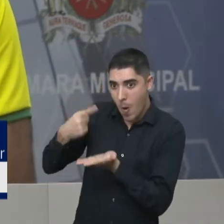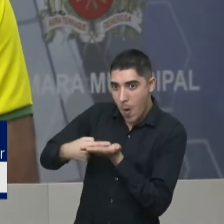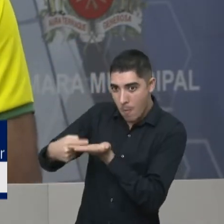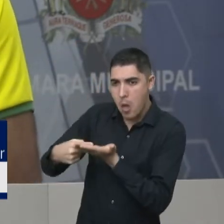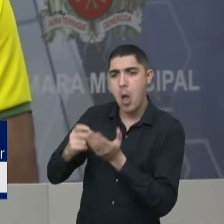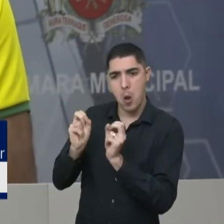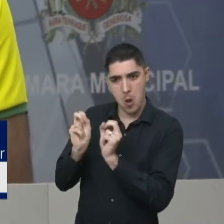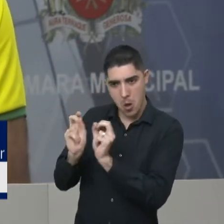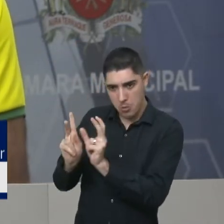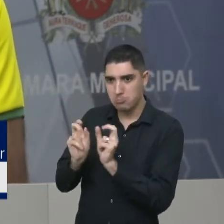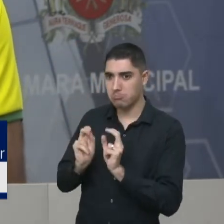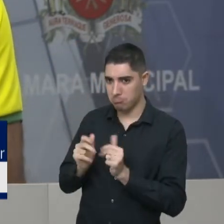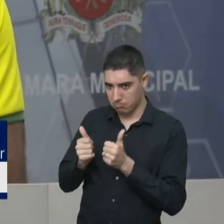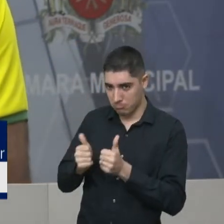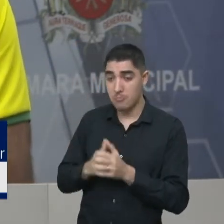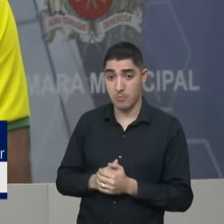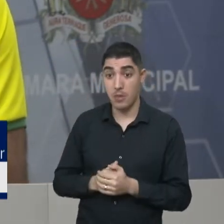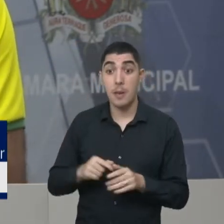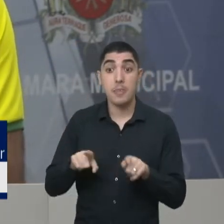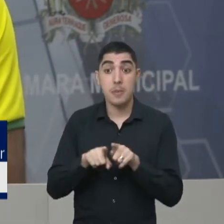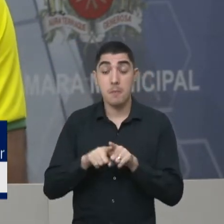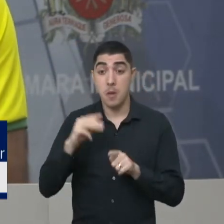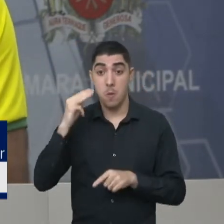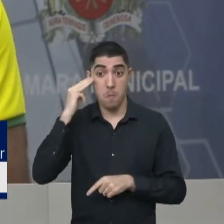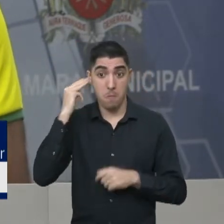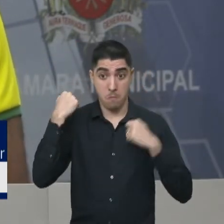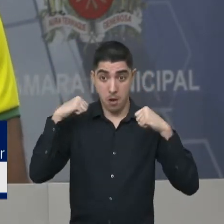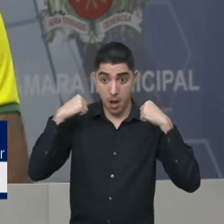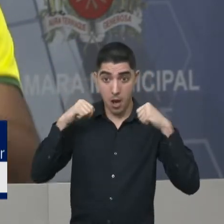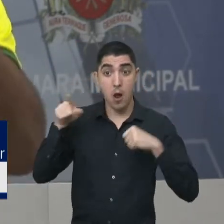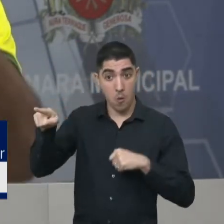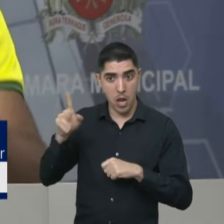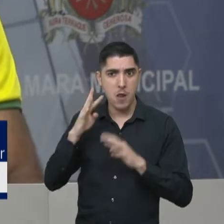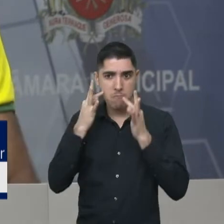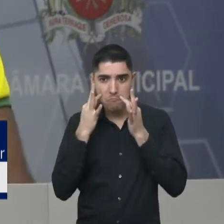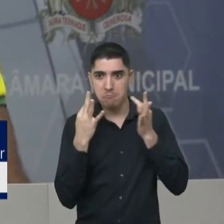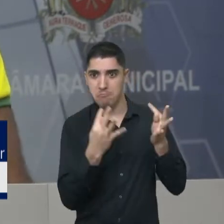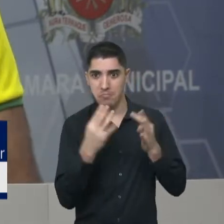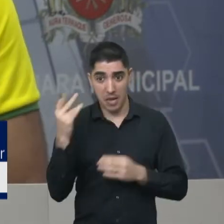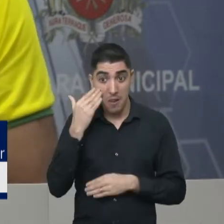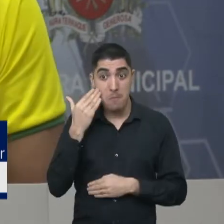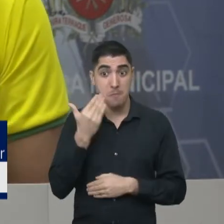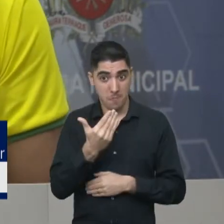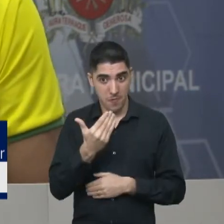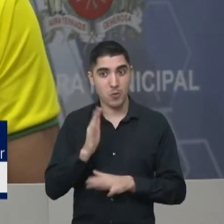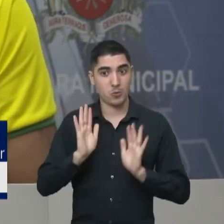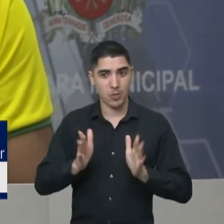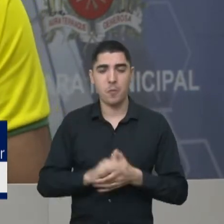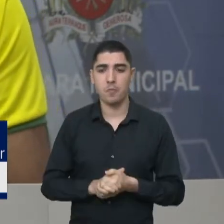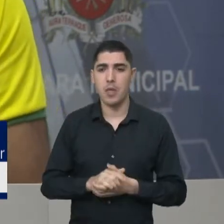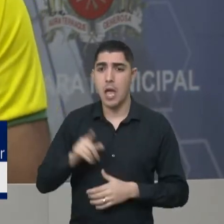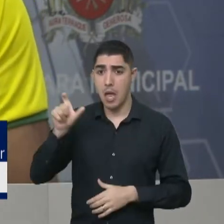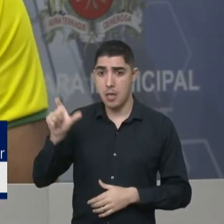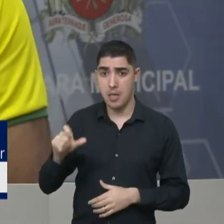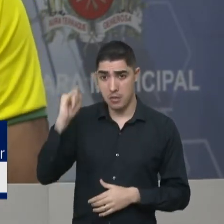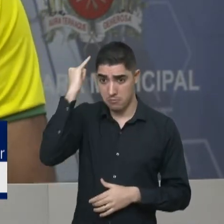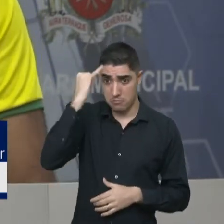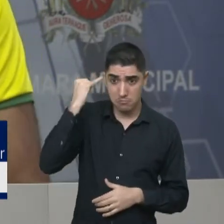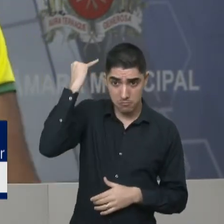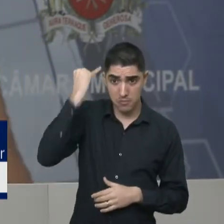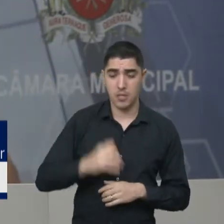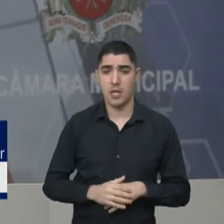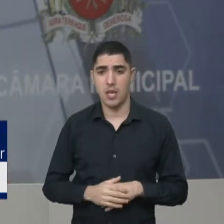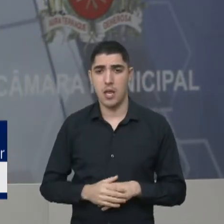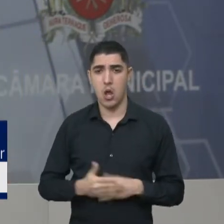contigo. Né? Marcão é testemunha disso quantas vezes ali, né? O próprio líder do governo. E o Zé Cláudio vem